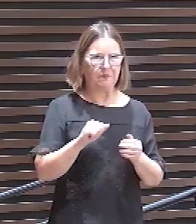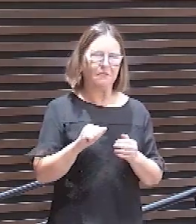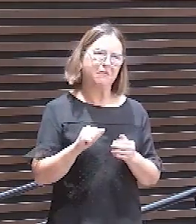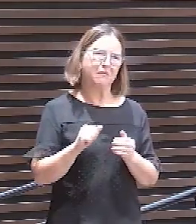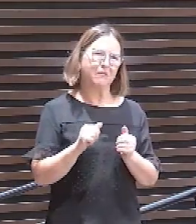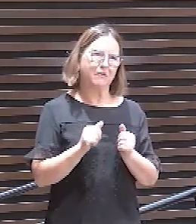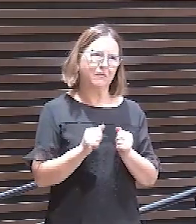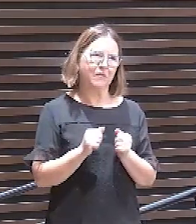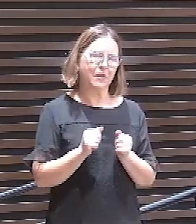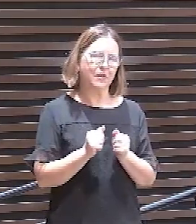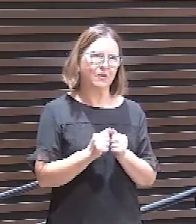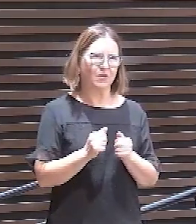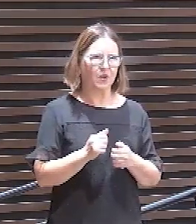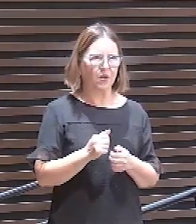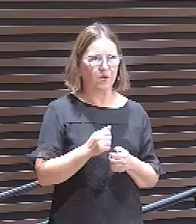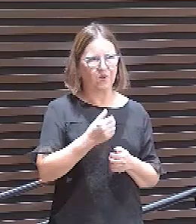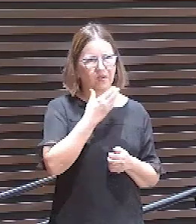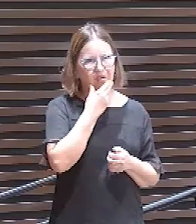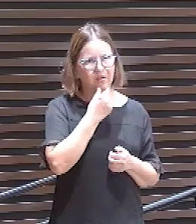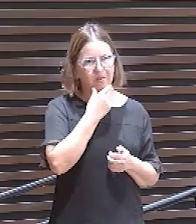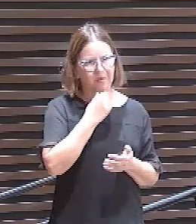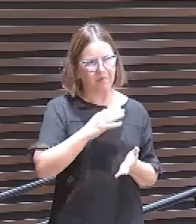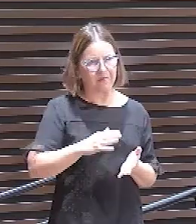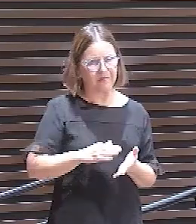seriam antes